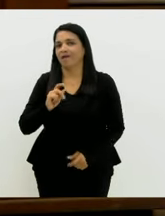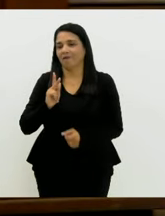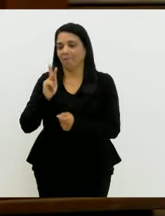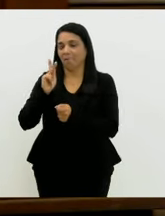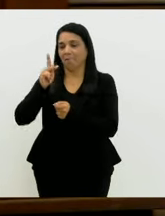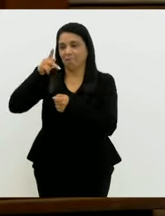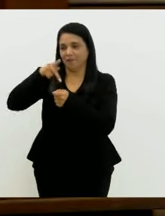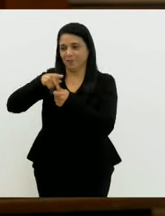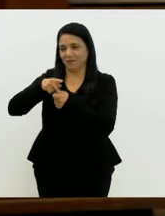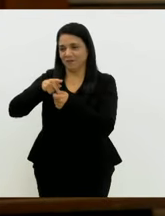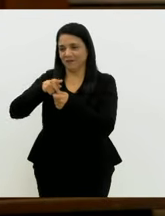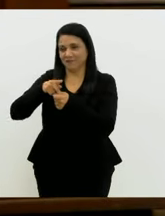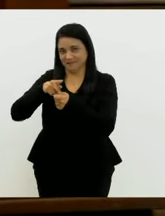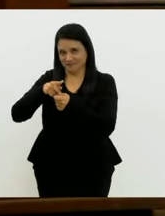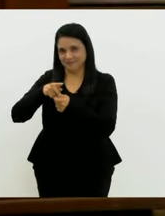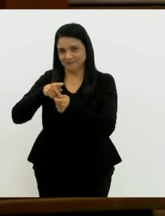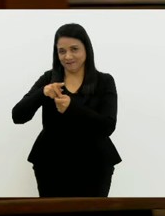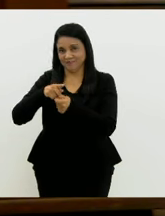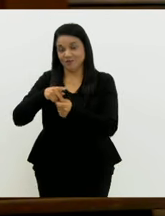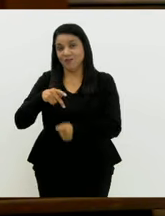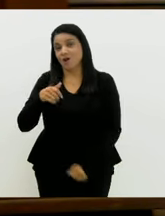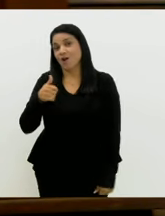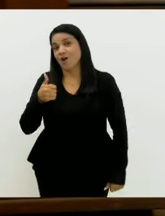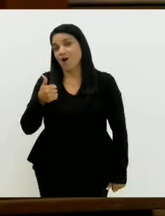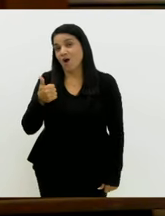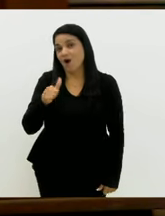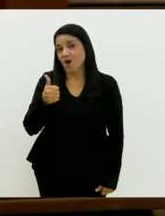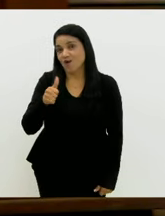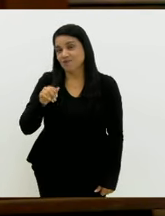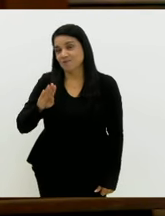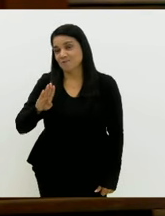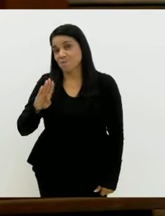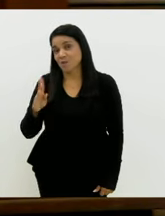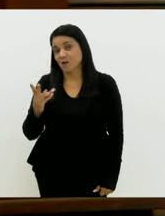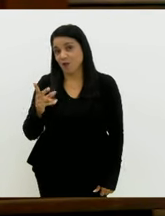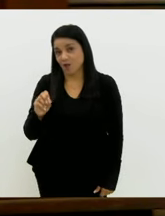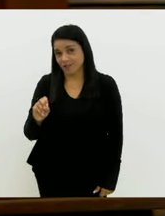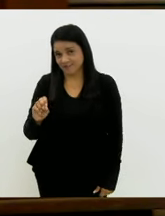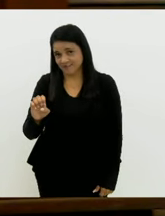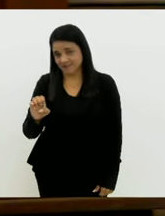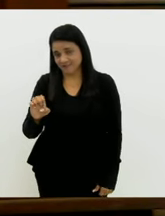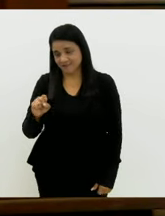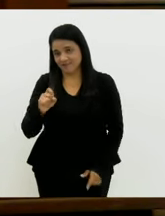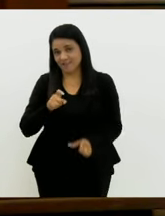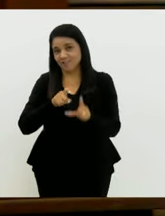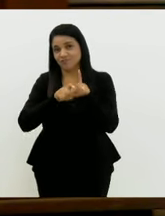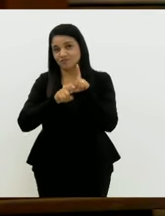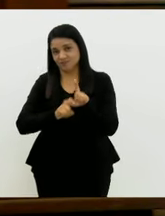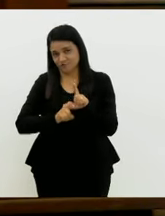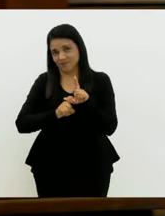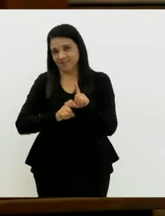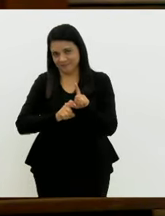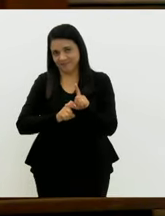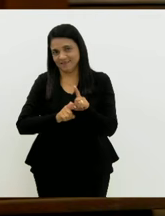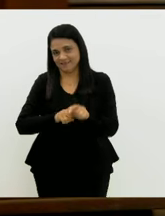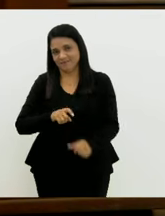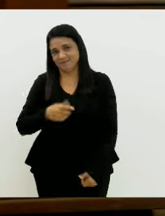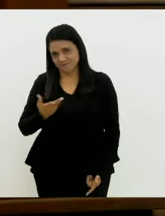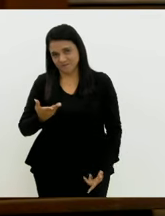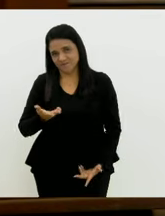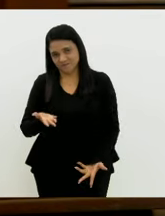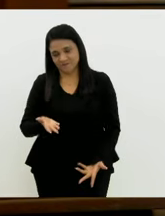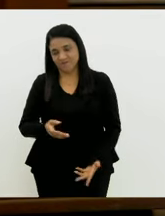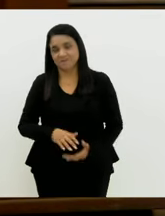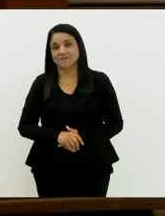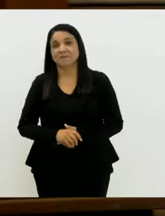Petrobras, que tem 11 bilhões inscritas em dívida ativa. Então, senhor presidente, eu